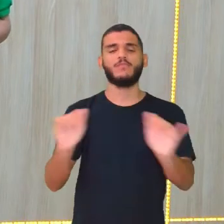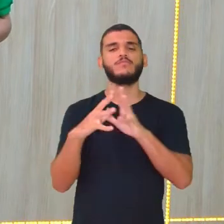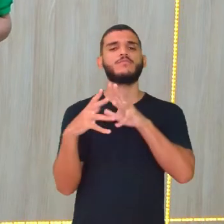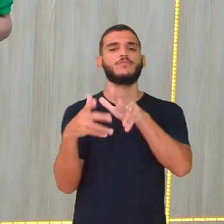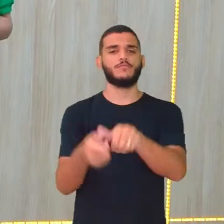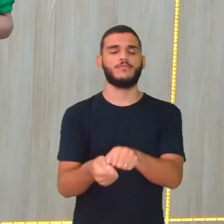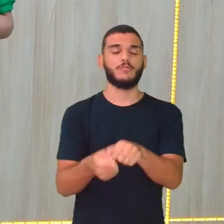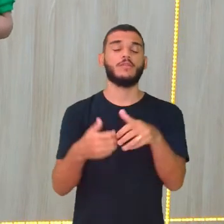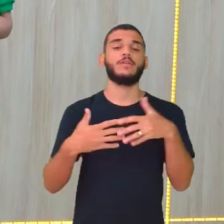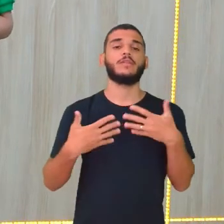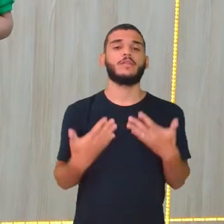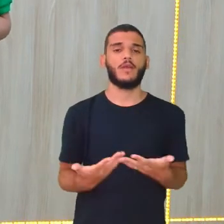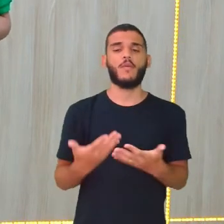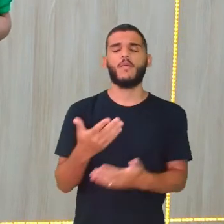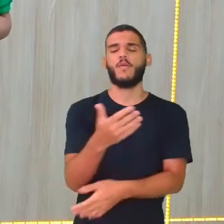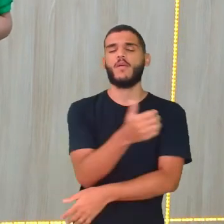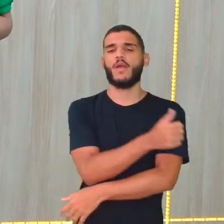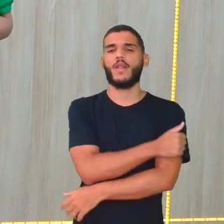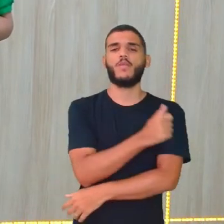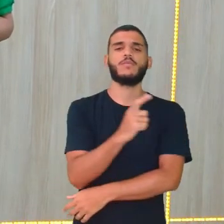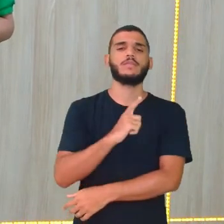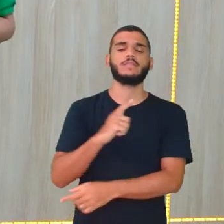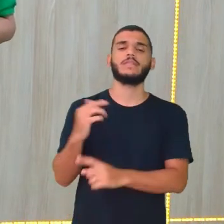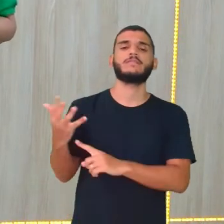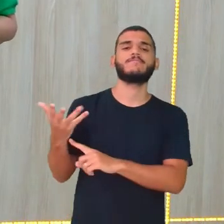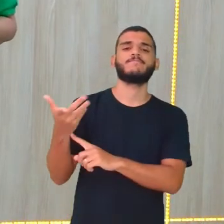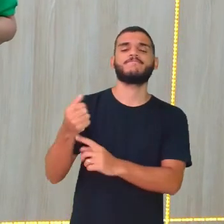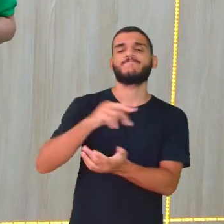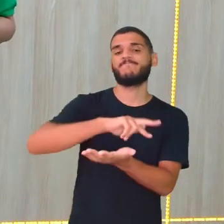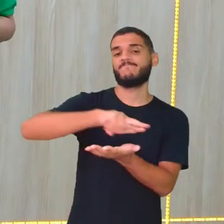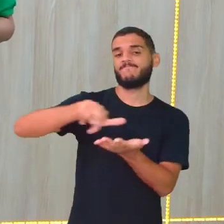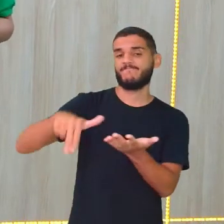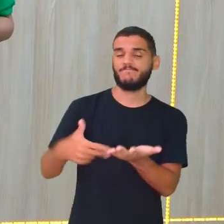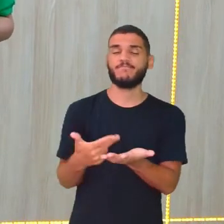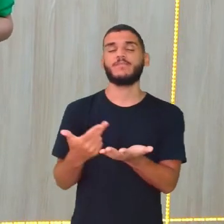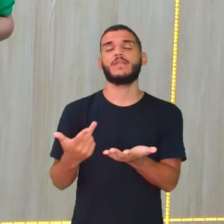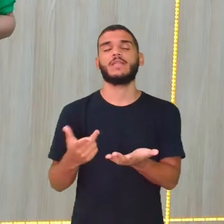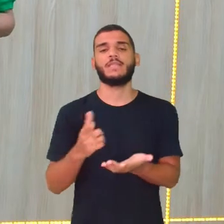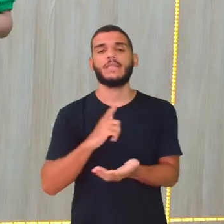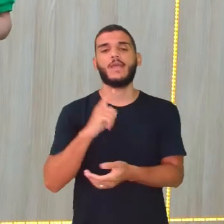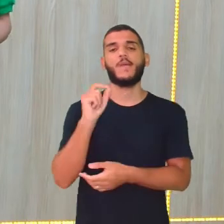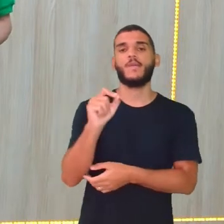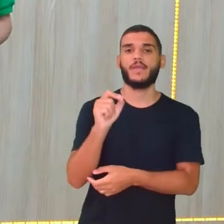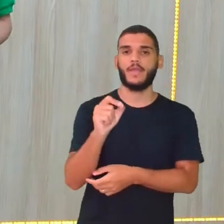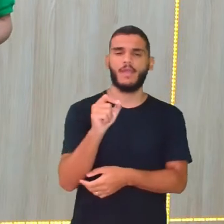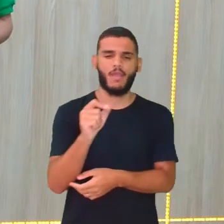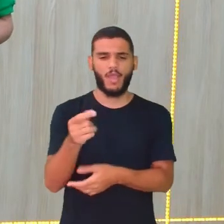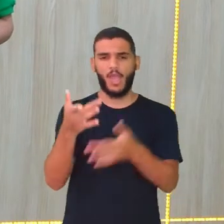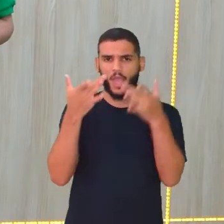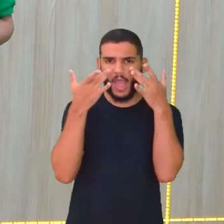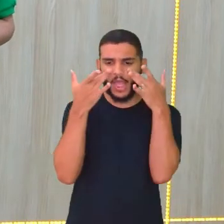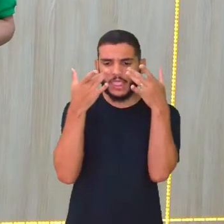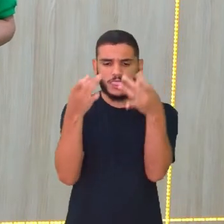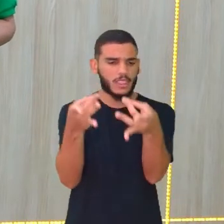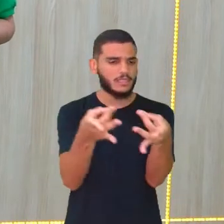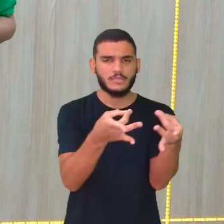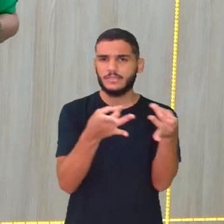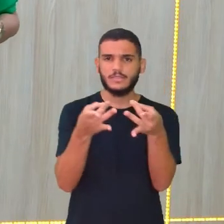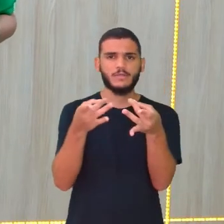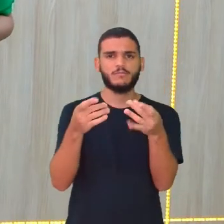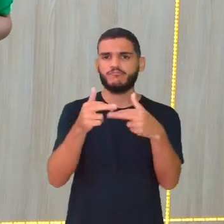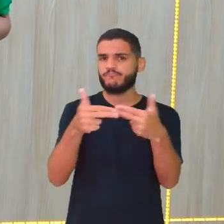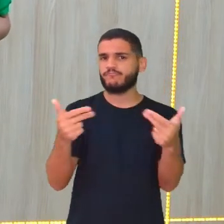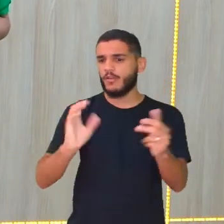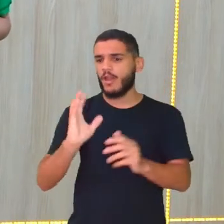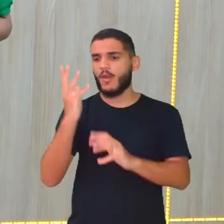mundo. Então, o estudante com alta habilidade, ele geralmente está antenado ao que está acontecendo.